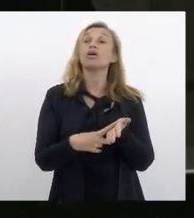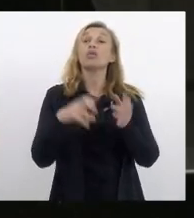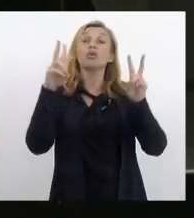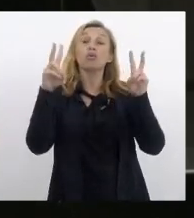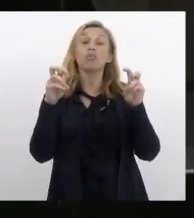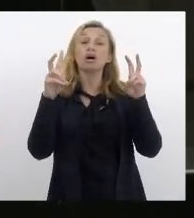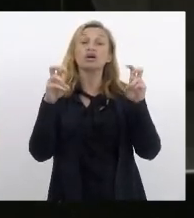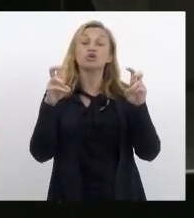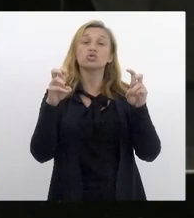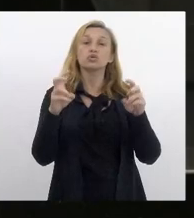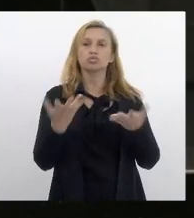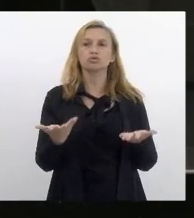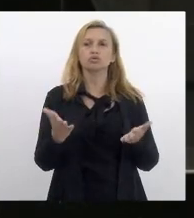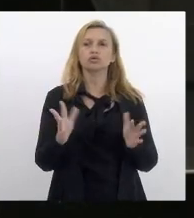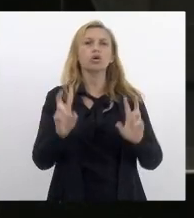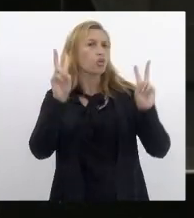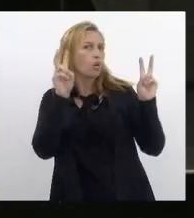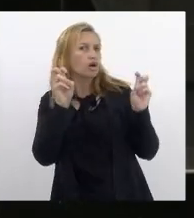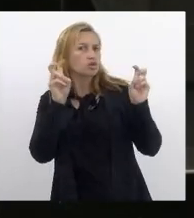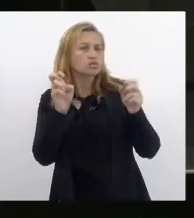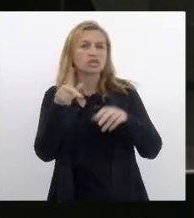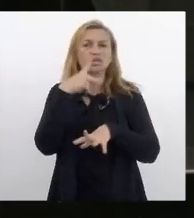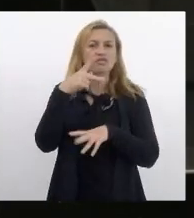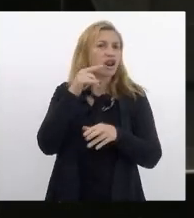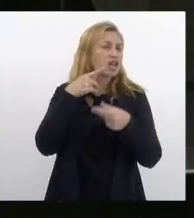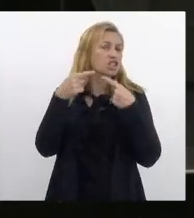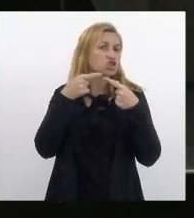que coisa, a pauta do assunto a ser tratado.